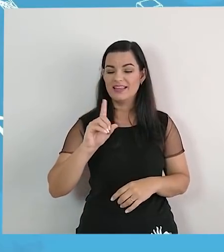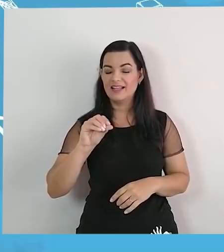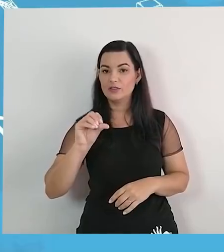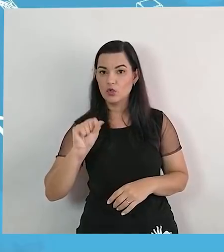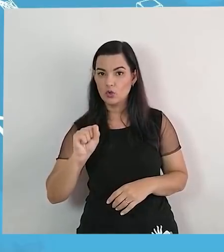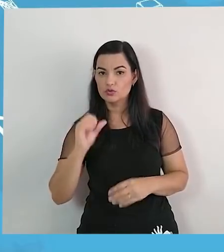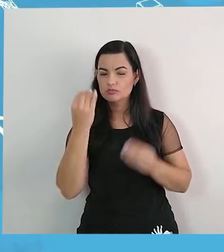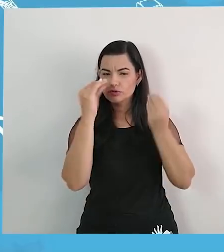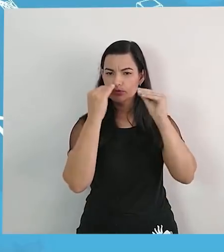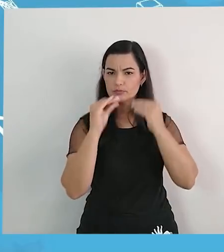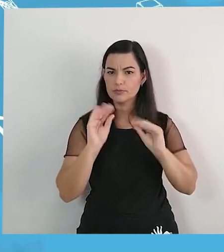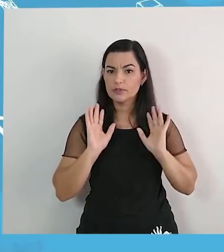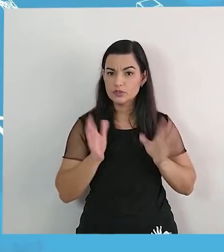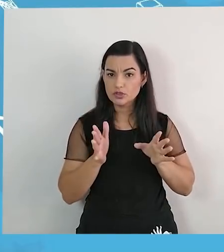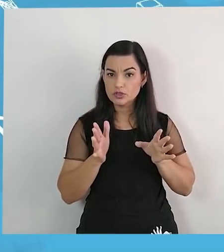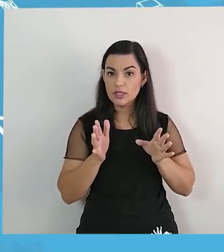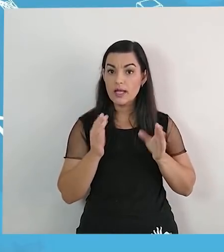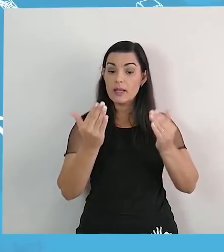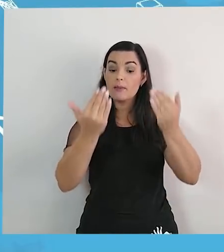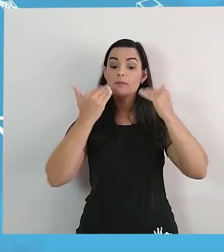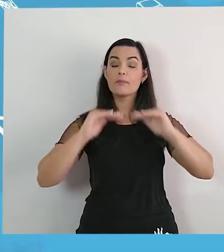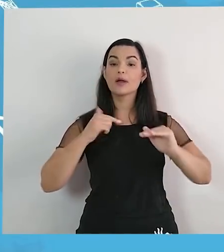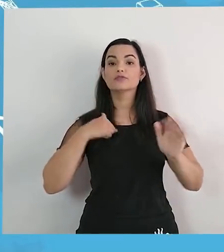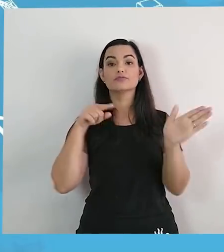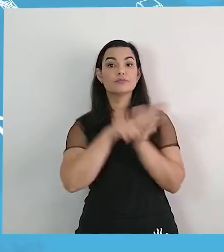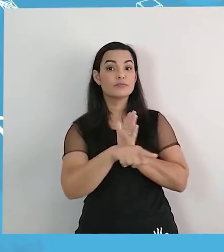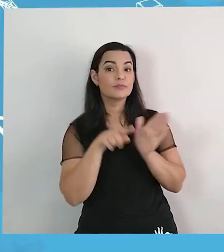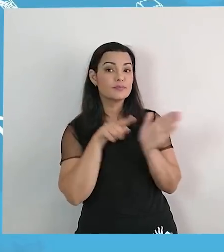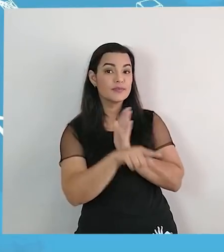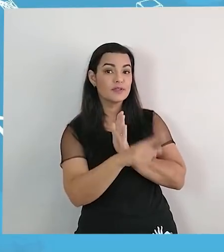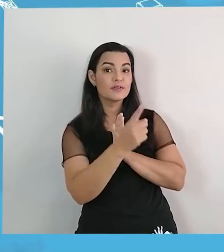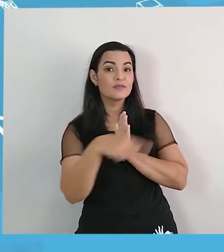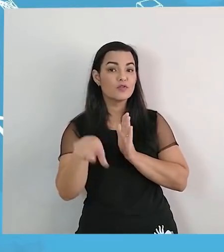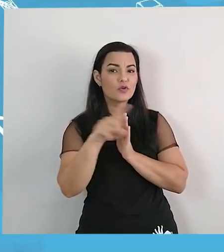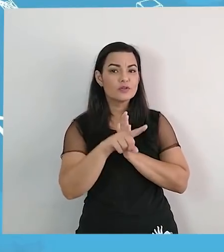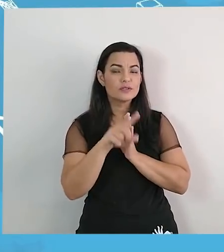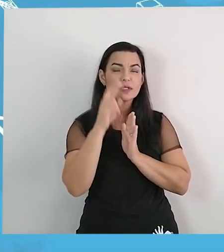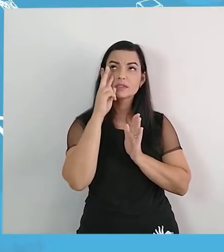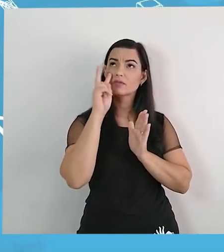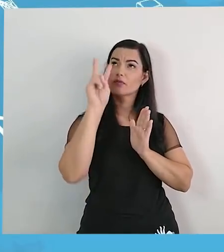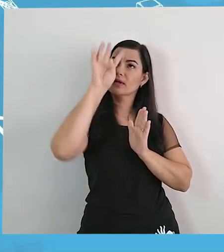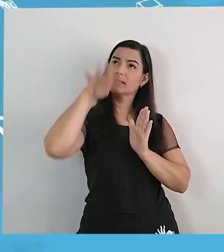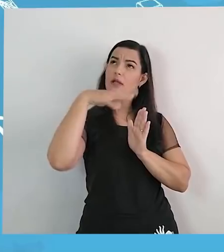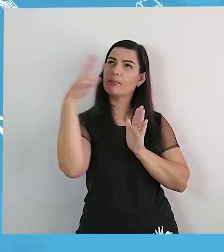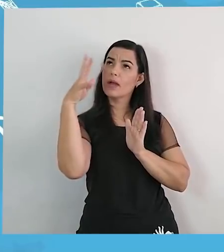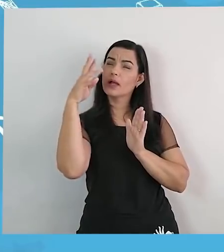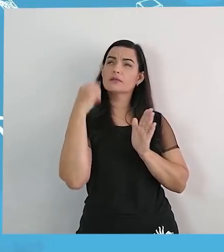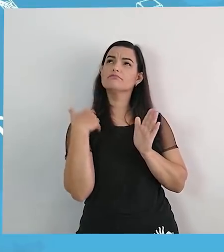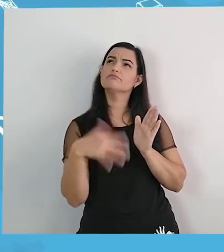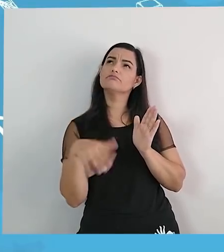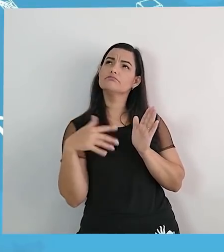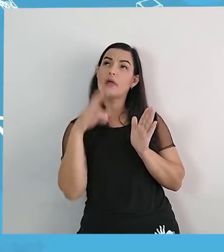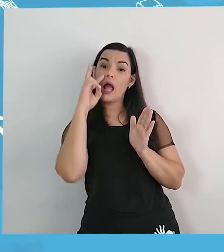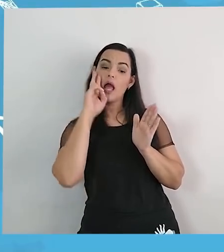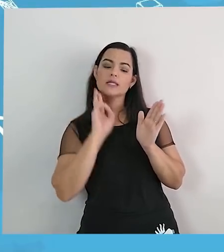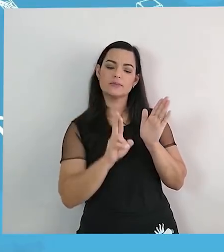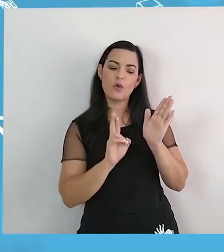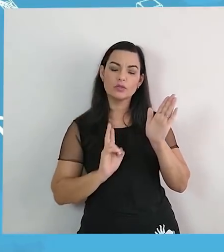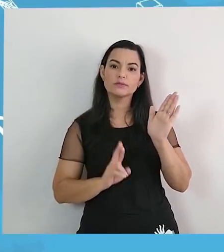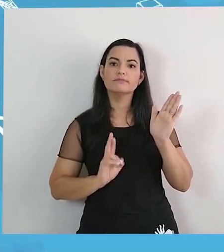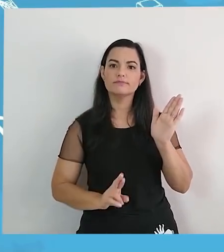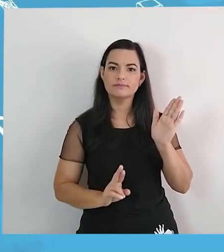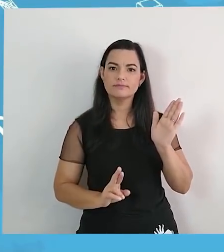algumas perguntinhas para que vocês consigam analisar essa tabela e obter dela